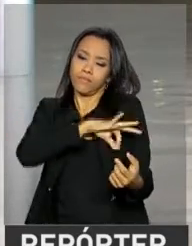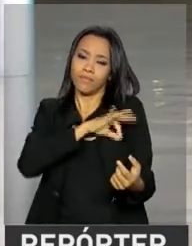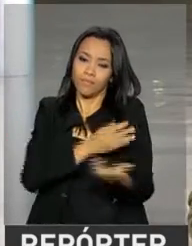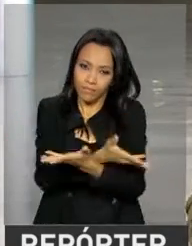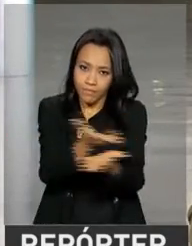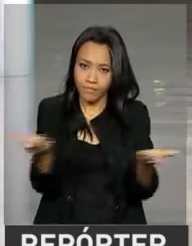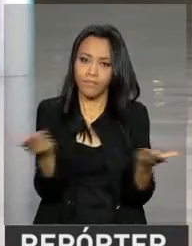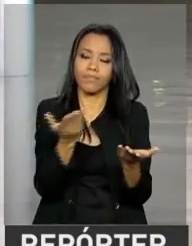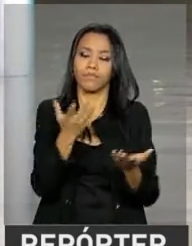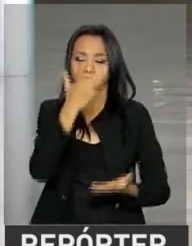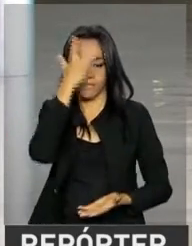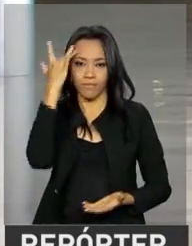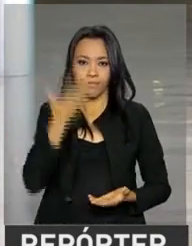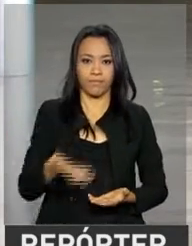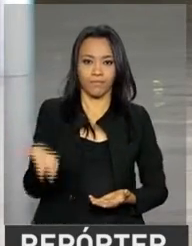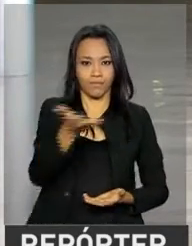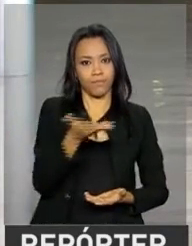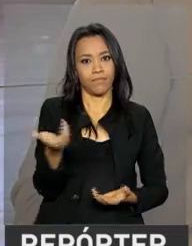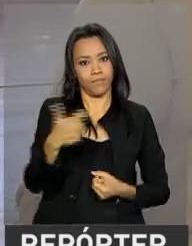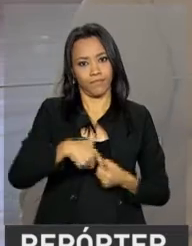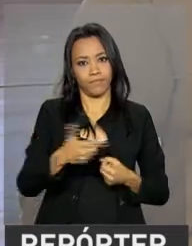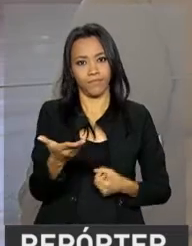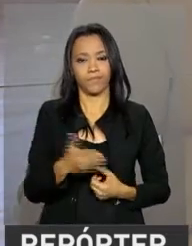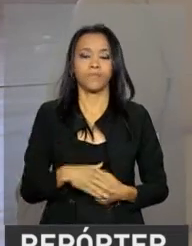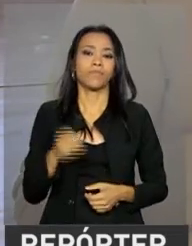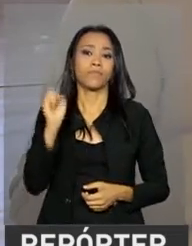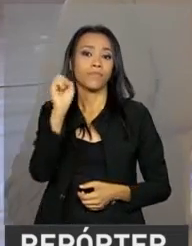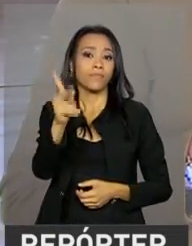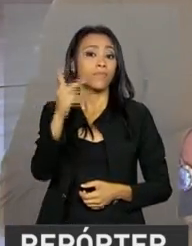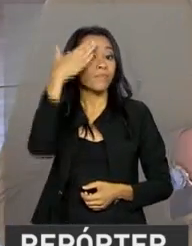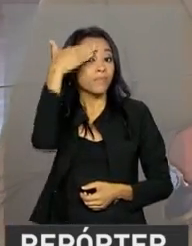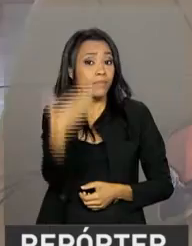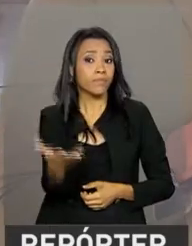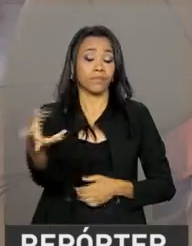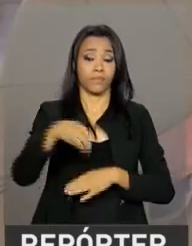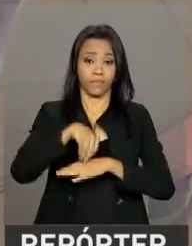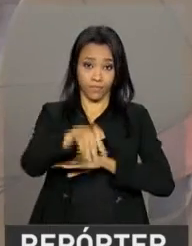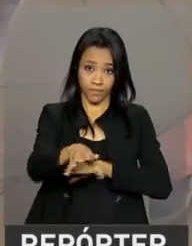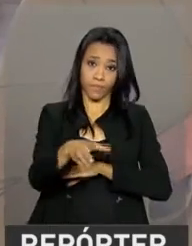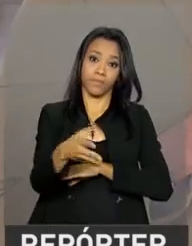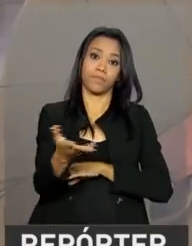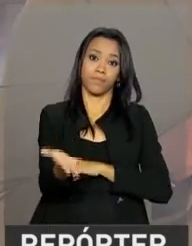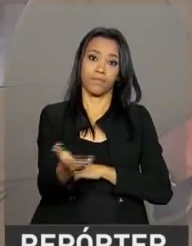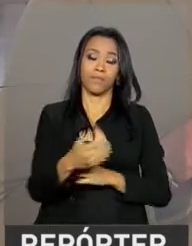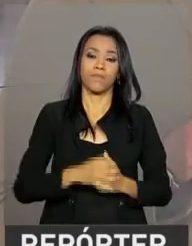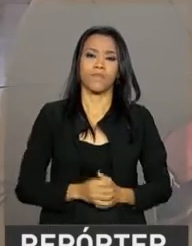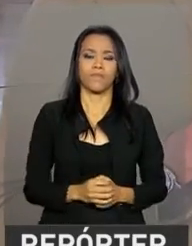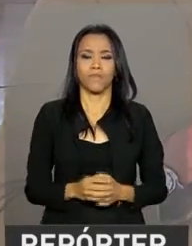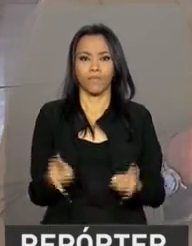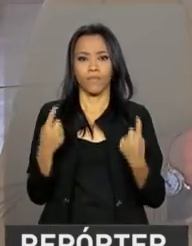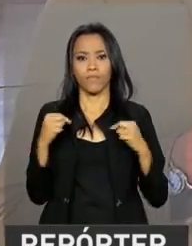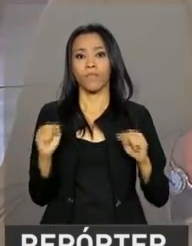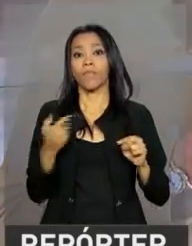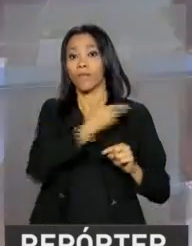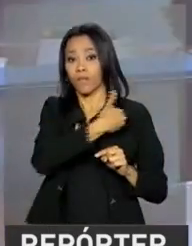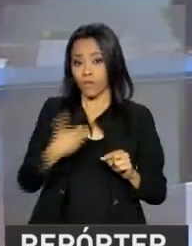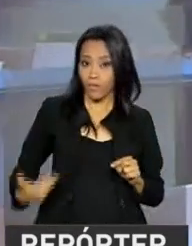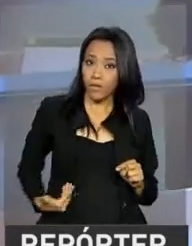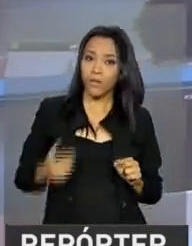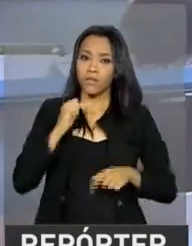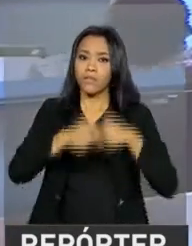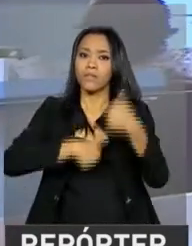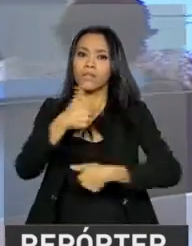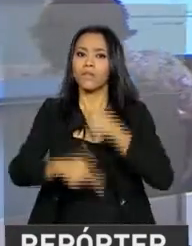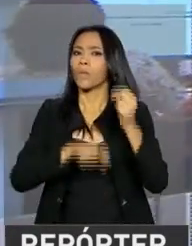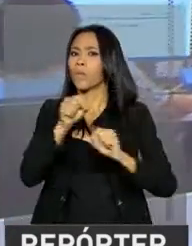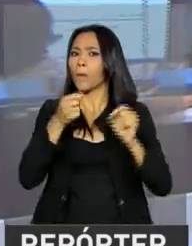população leandro volta com você queimar abrigado pelas informações do palácio do planalto e olha o governo trabalha pela aprovação